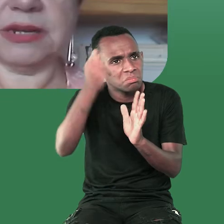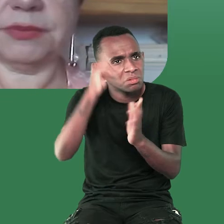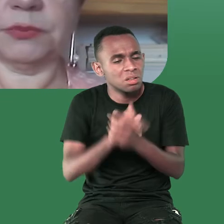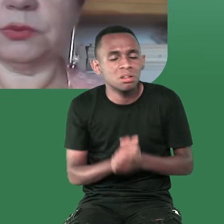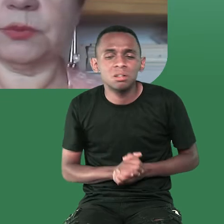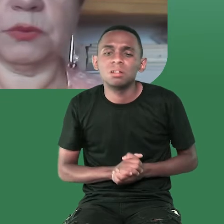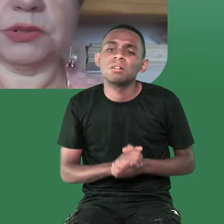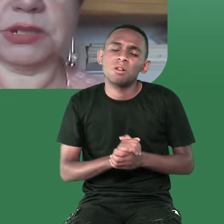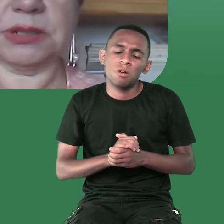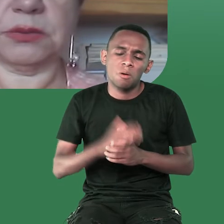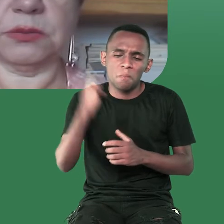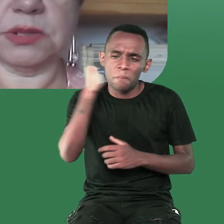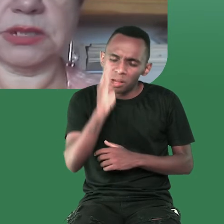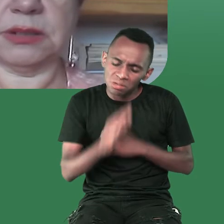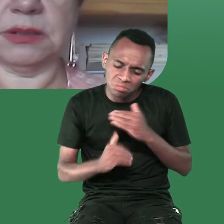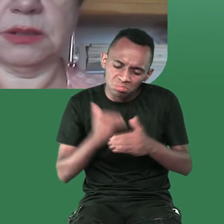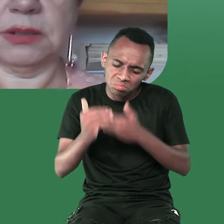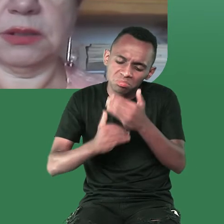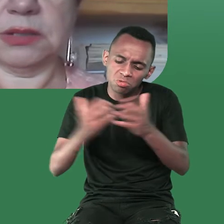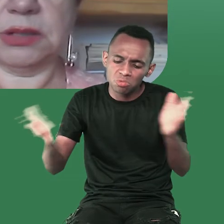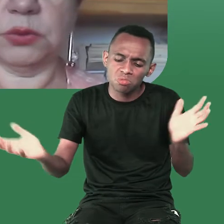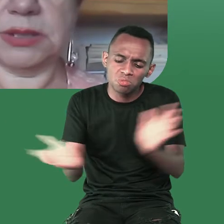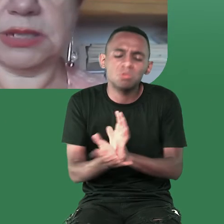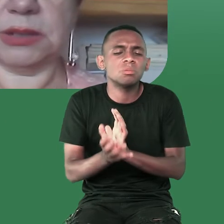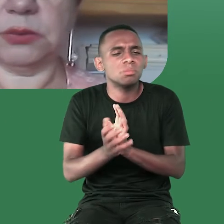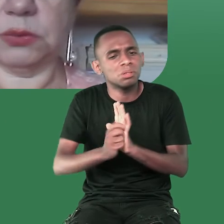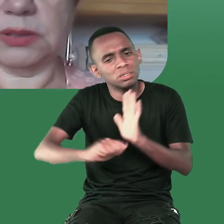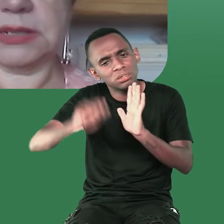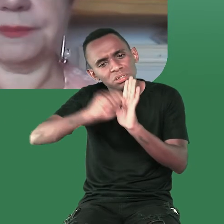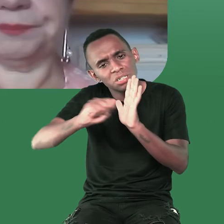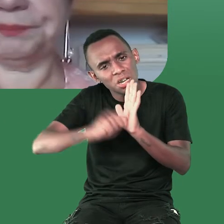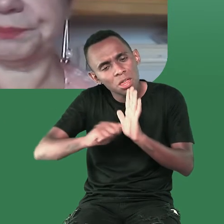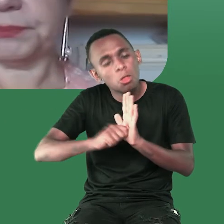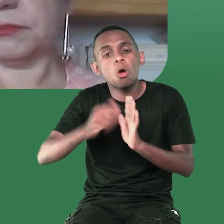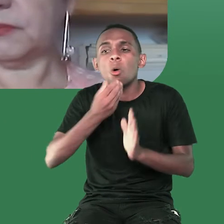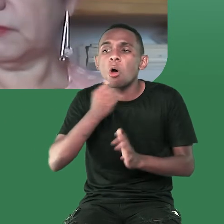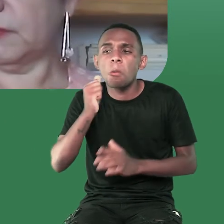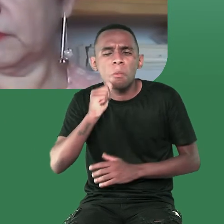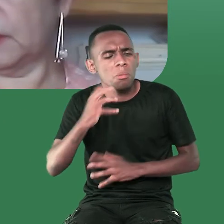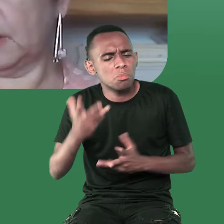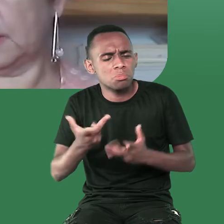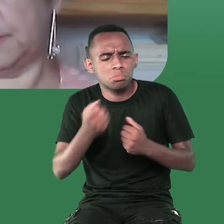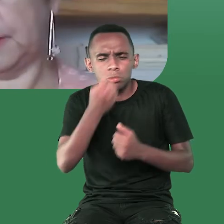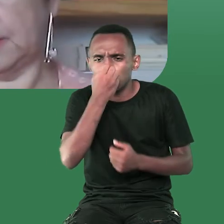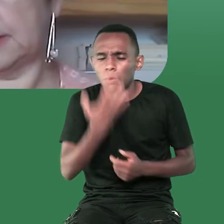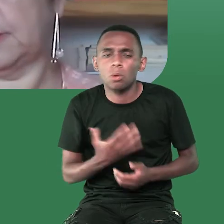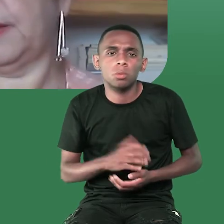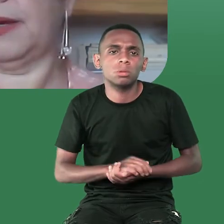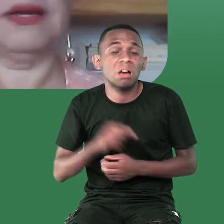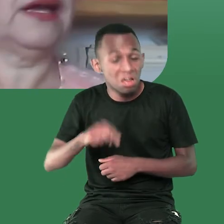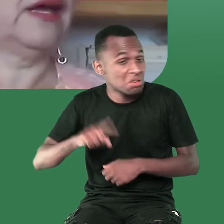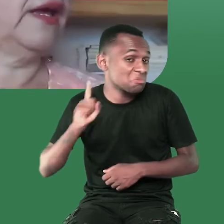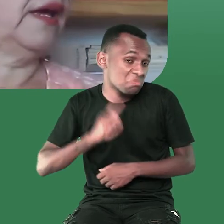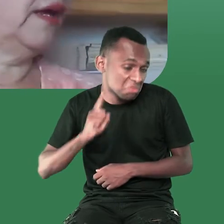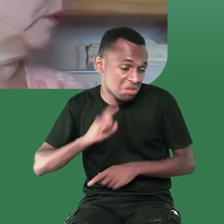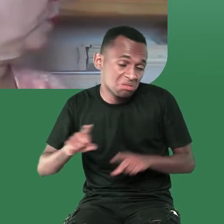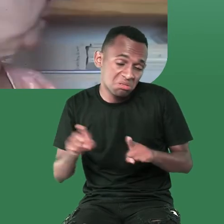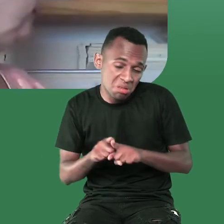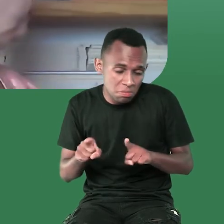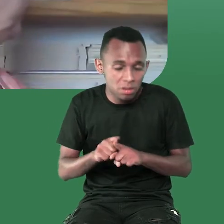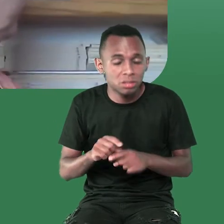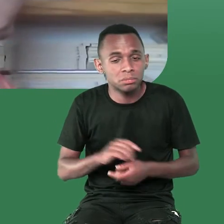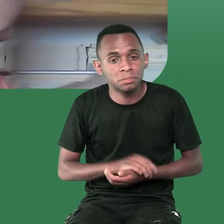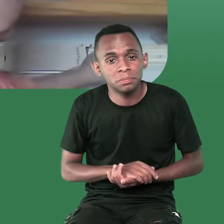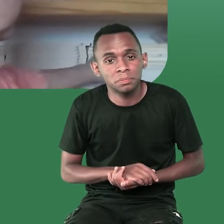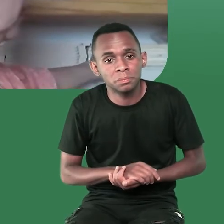Brasil tem uma safra muito boa de escritores, assim, escritores e escritoras. Aqui em Minas também.